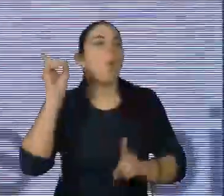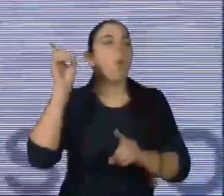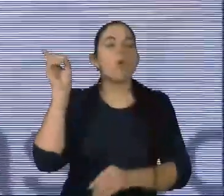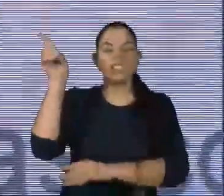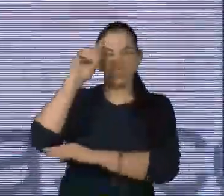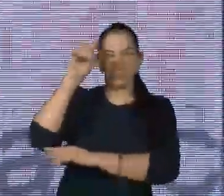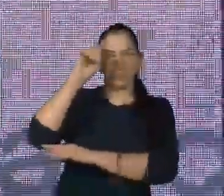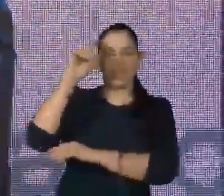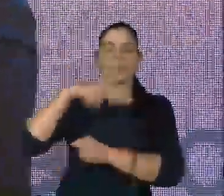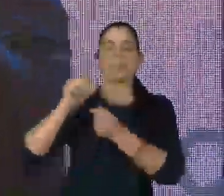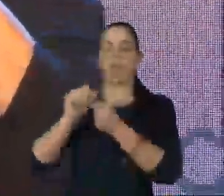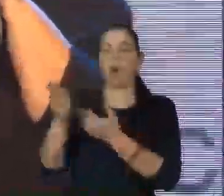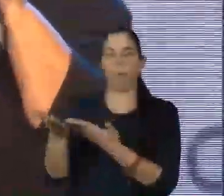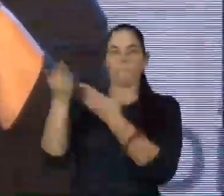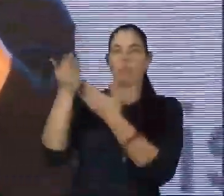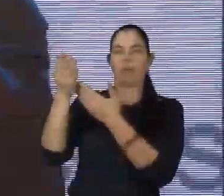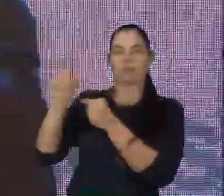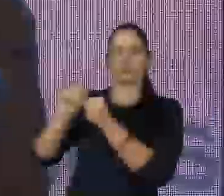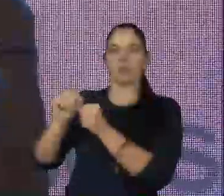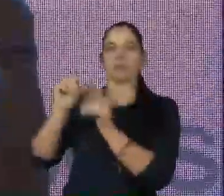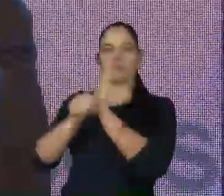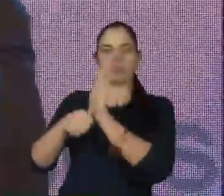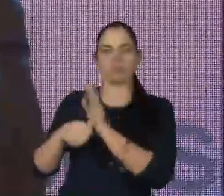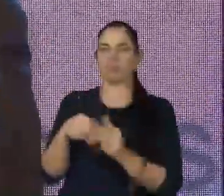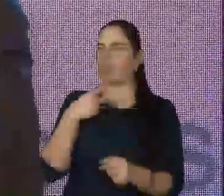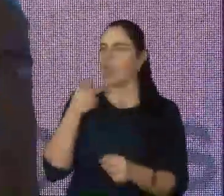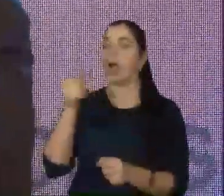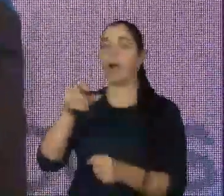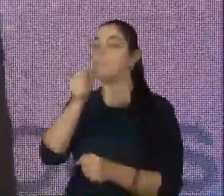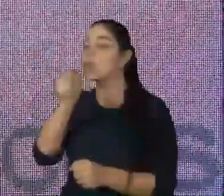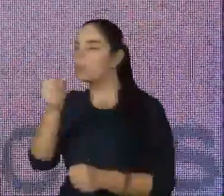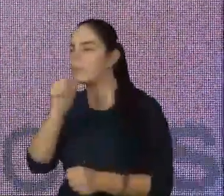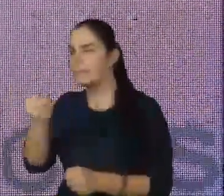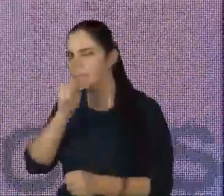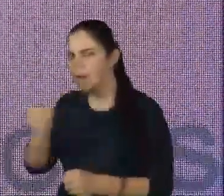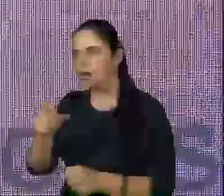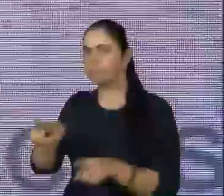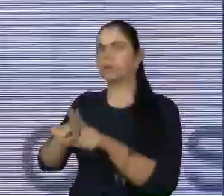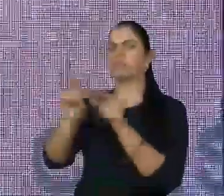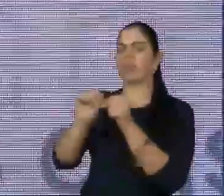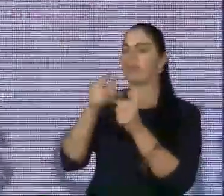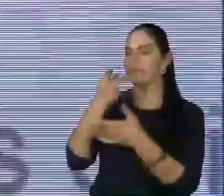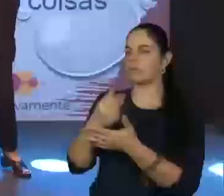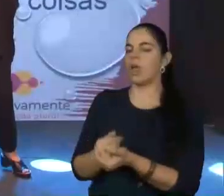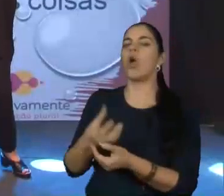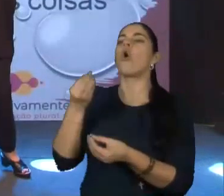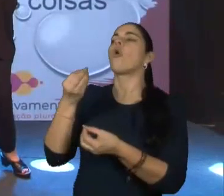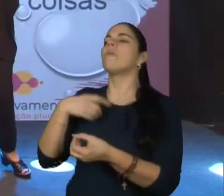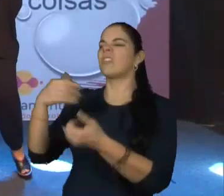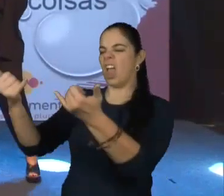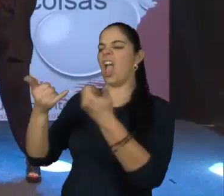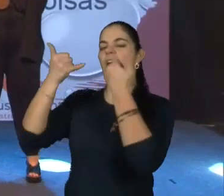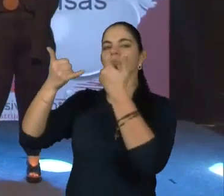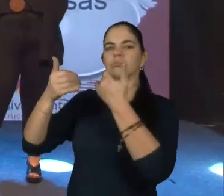a repórter me perguntou como é que foi o momento da notícia. E eu falei, depois que passa o luto, a gente passa a enxergar de uma forma